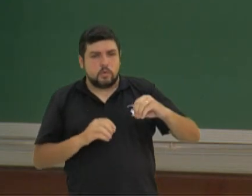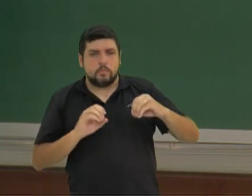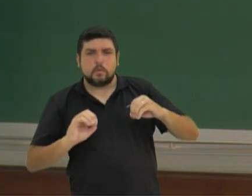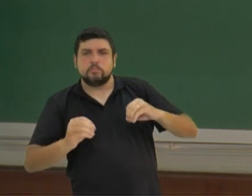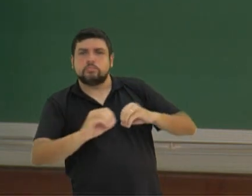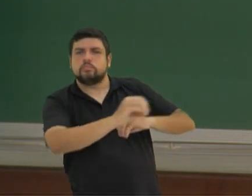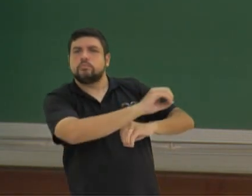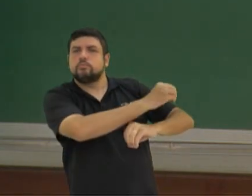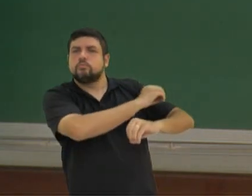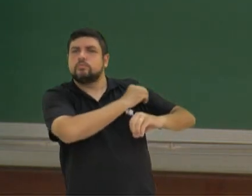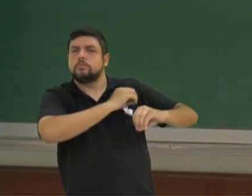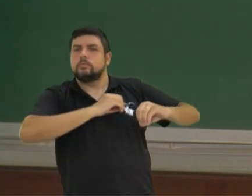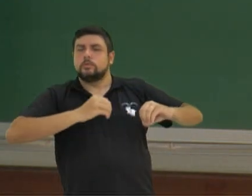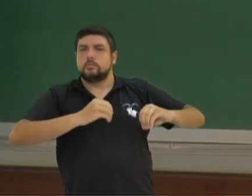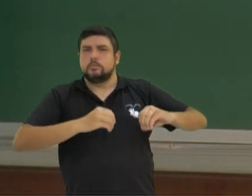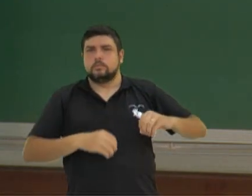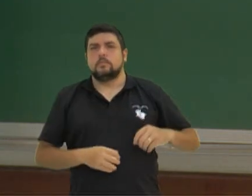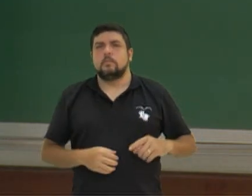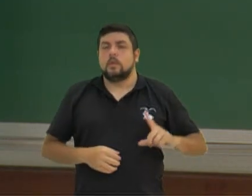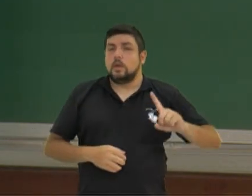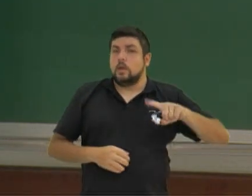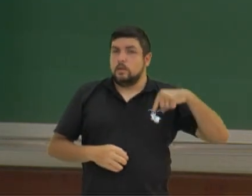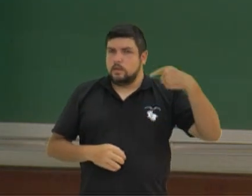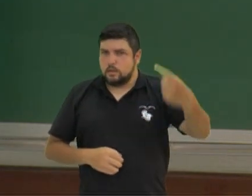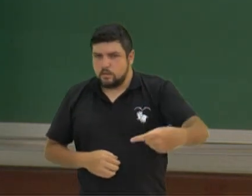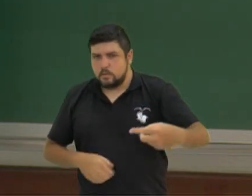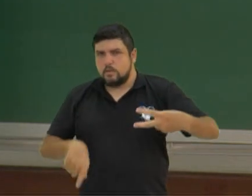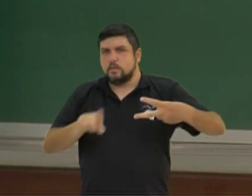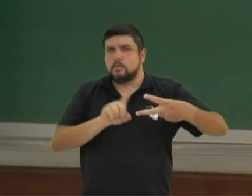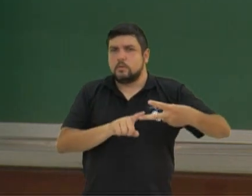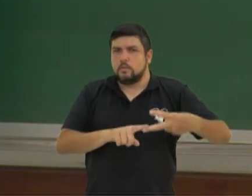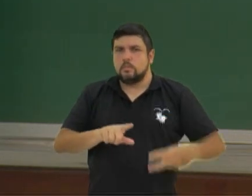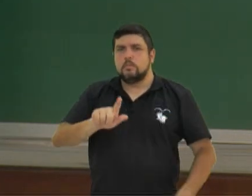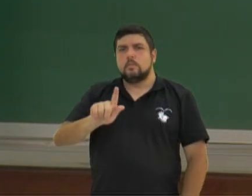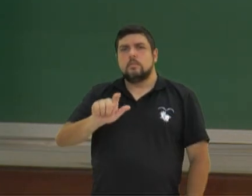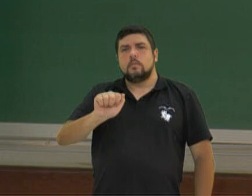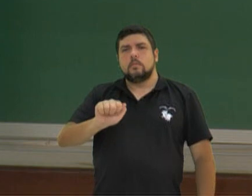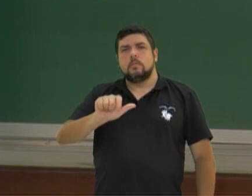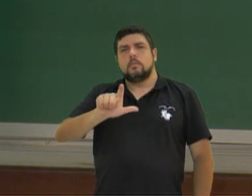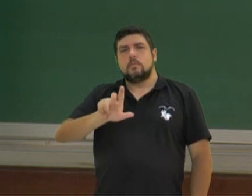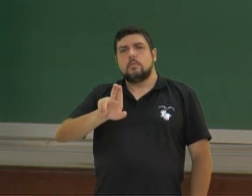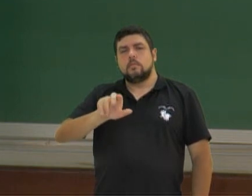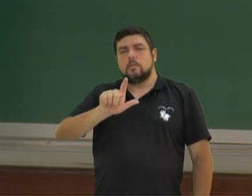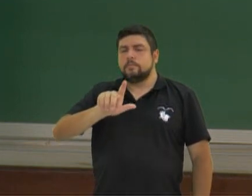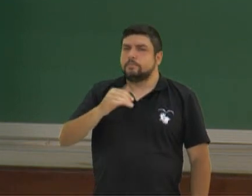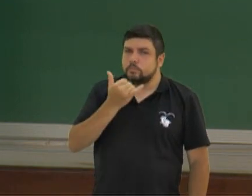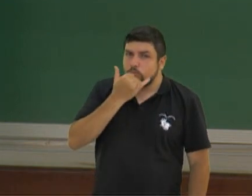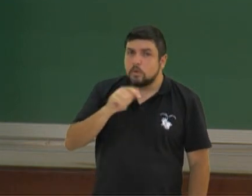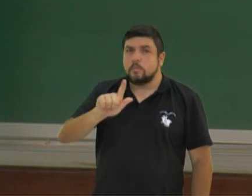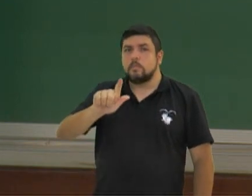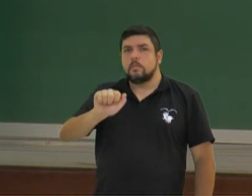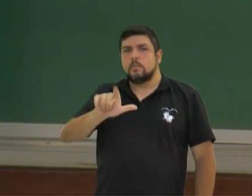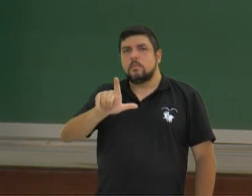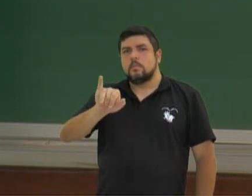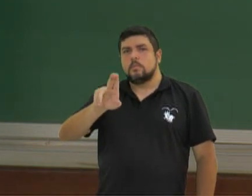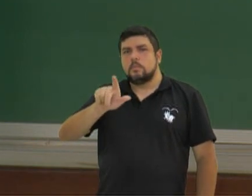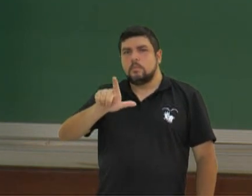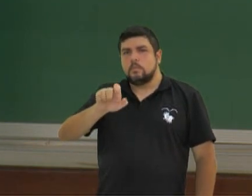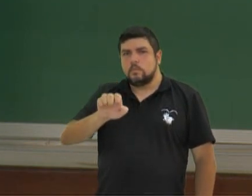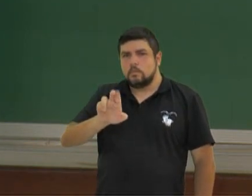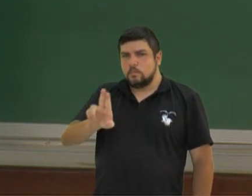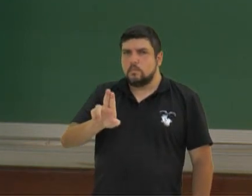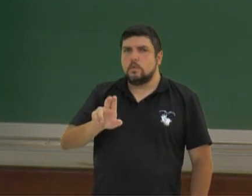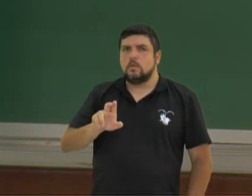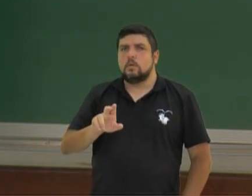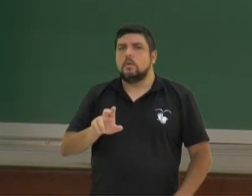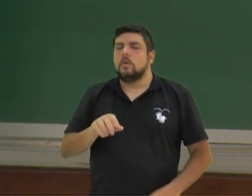vamos ter a figura de Galileu Galilei impulsionando e retomando novamente essas ideias do heliocentrismo. O Galileu